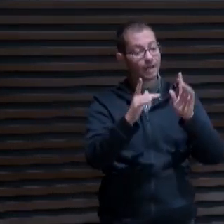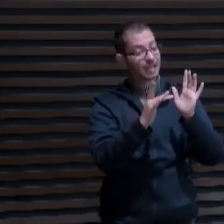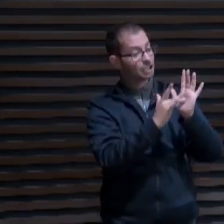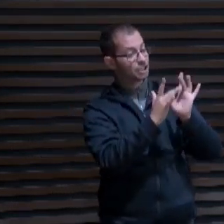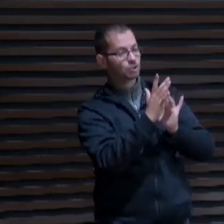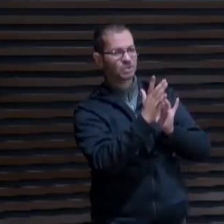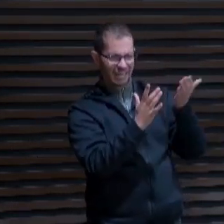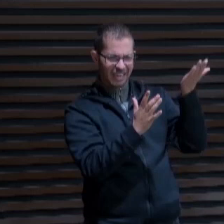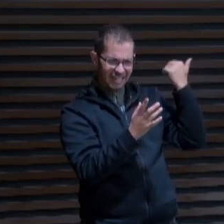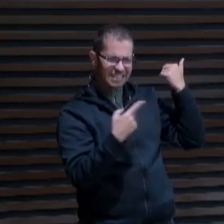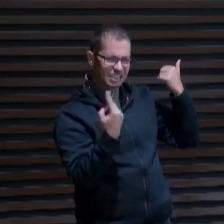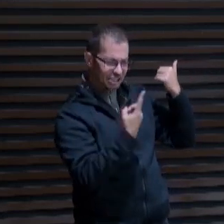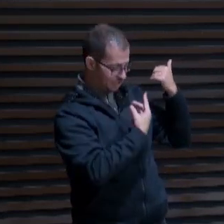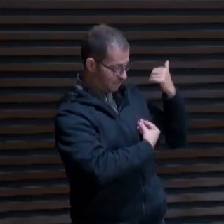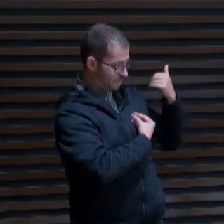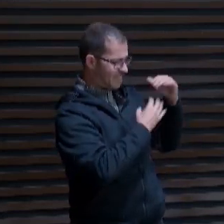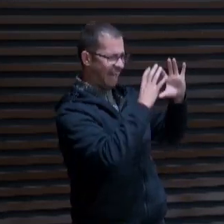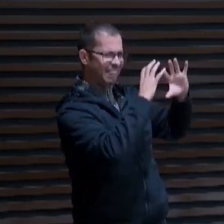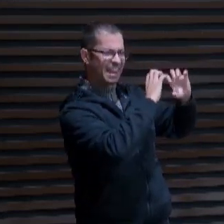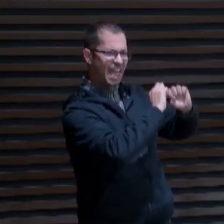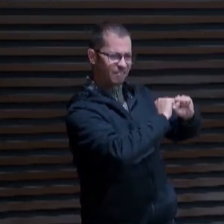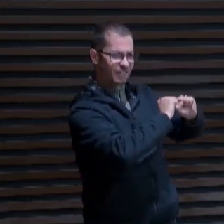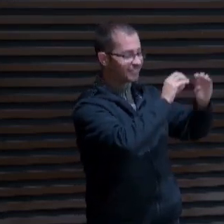das trevas para a sua maravilhosa luz.